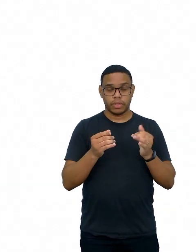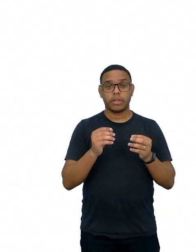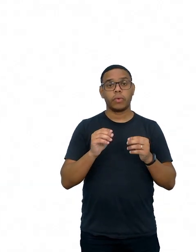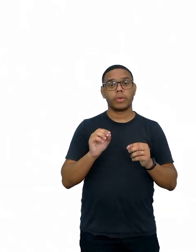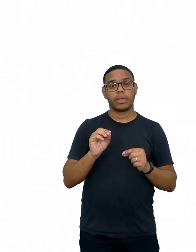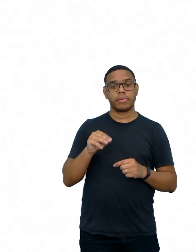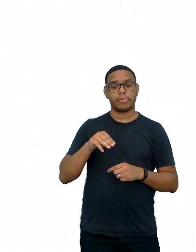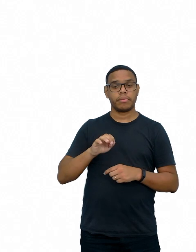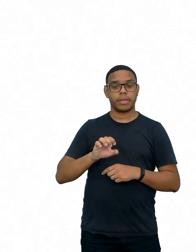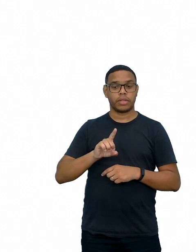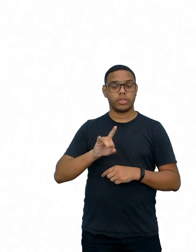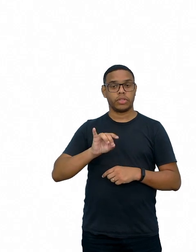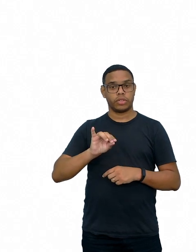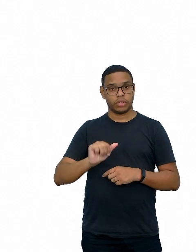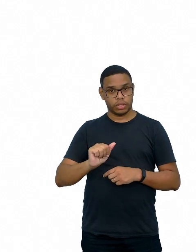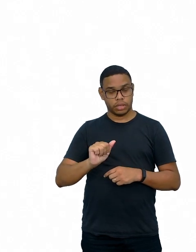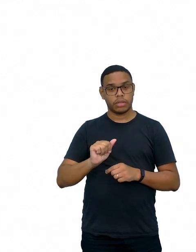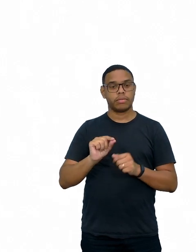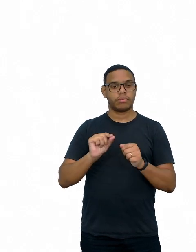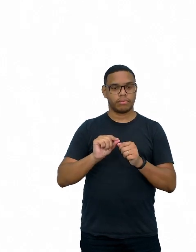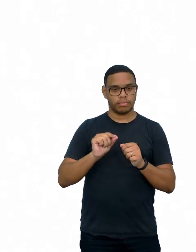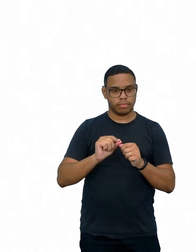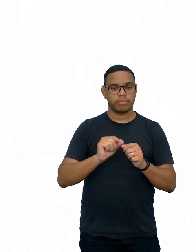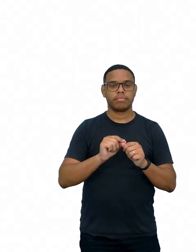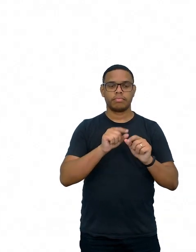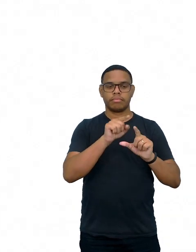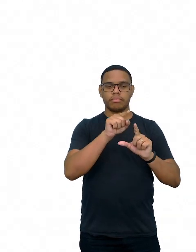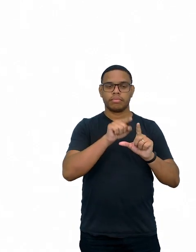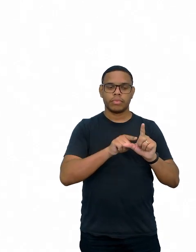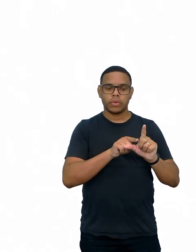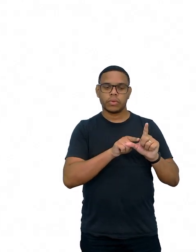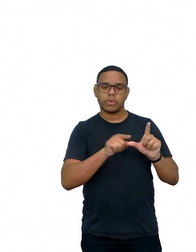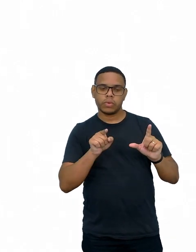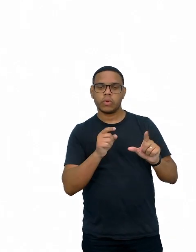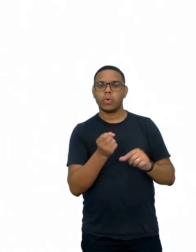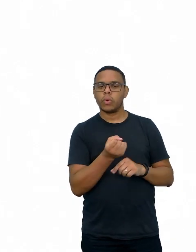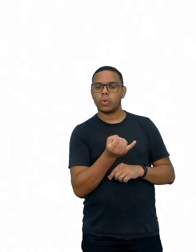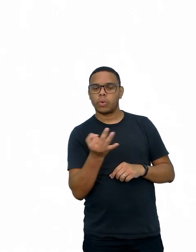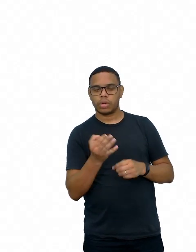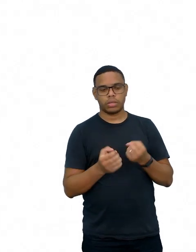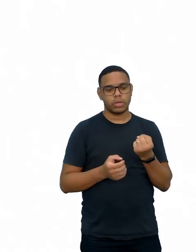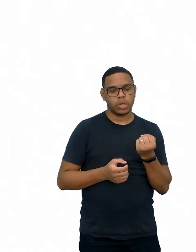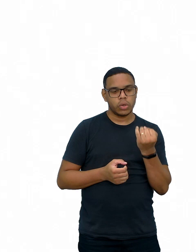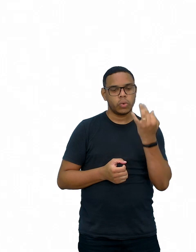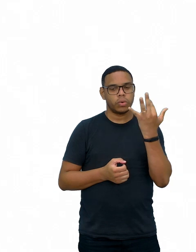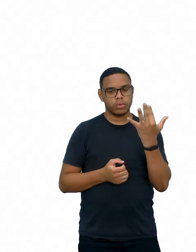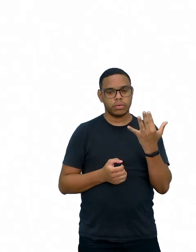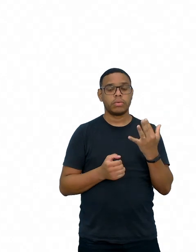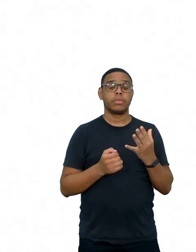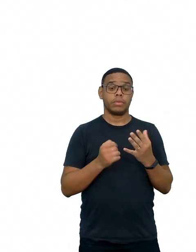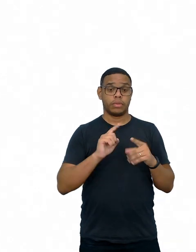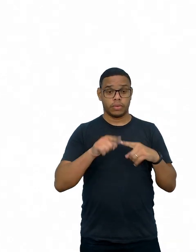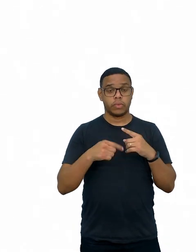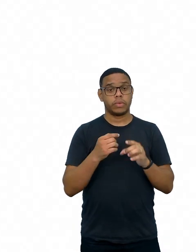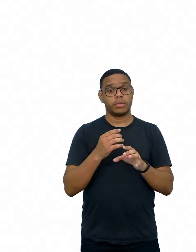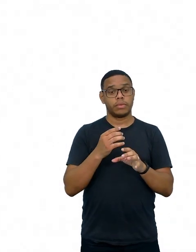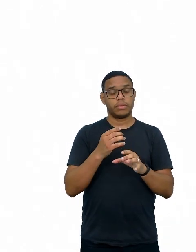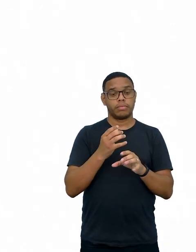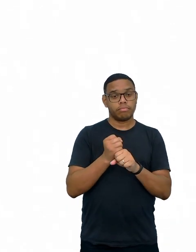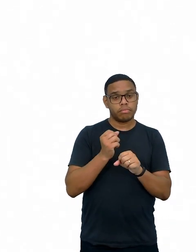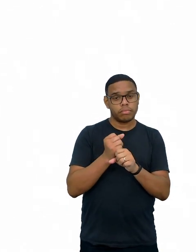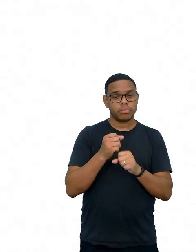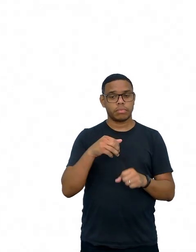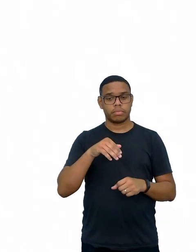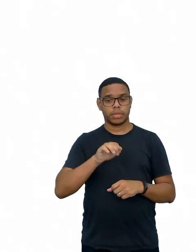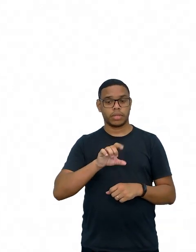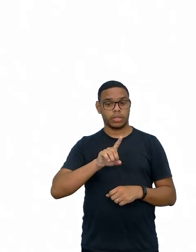média. Então, eu tenho que fazer a média da vertical, a média da horizontal primeiro, e depois a média da vertical,